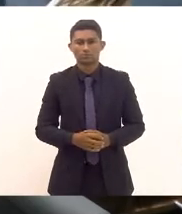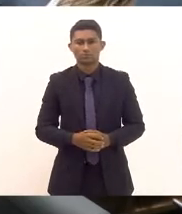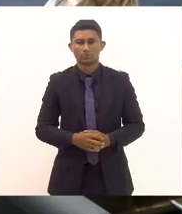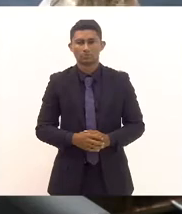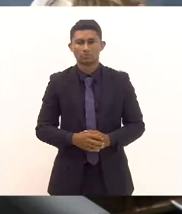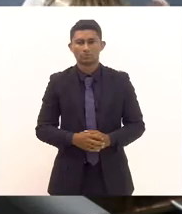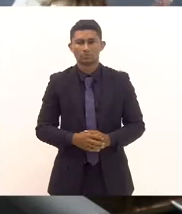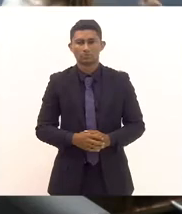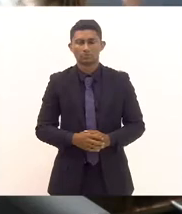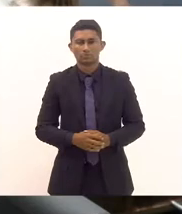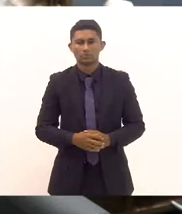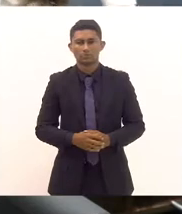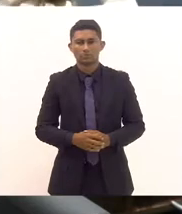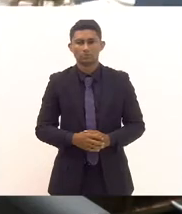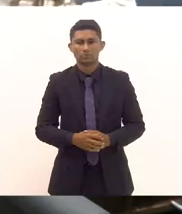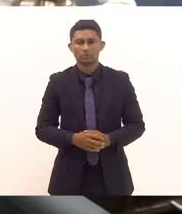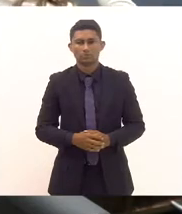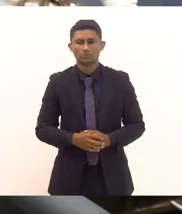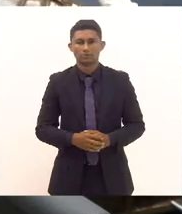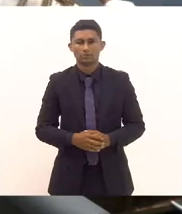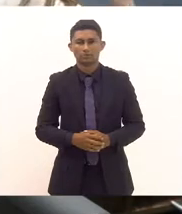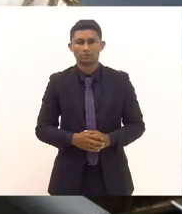E aí